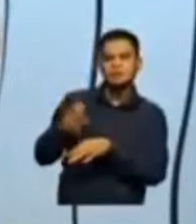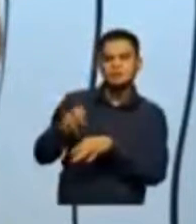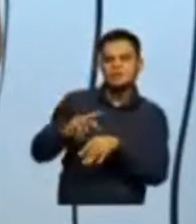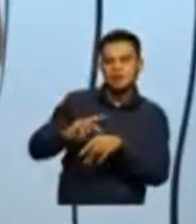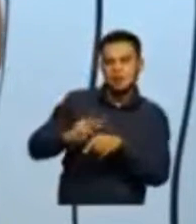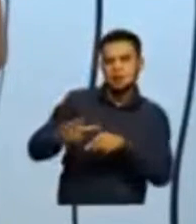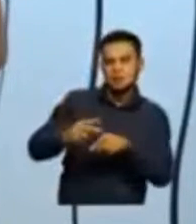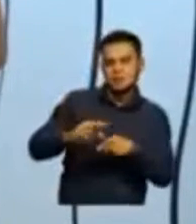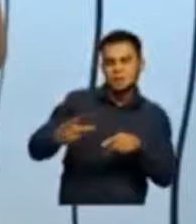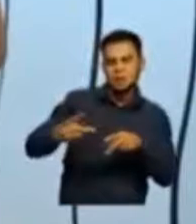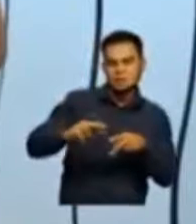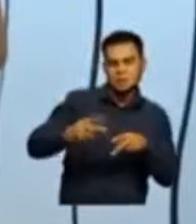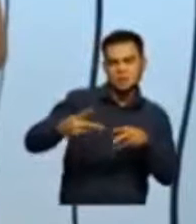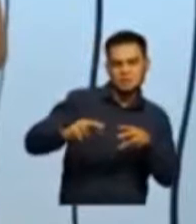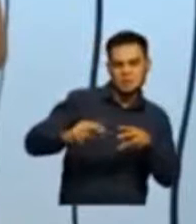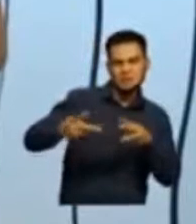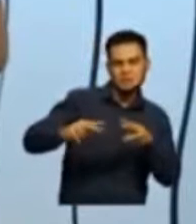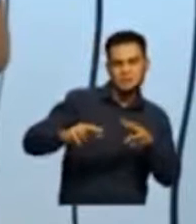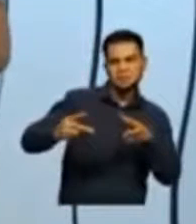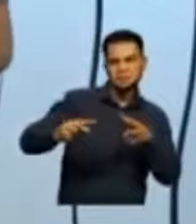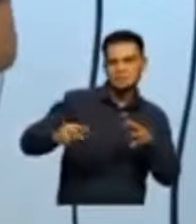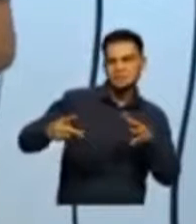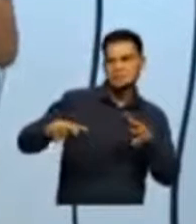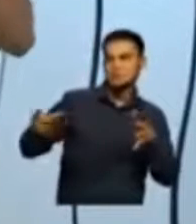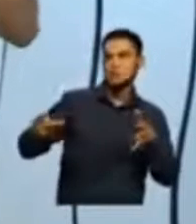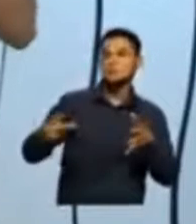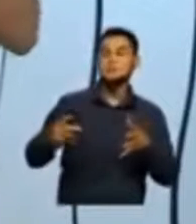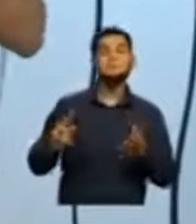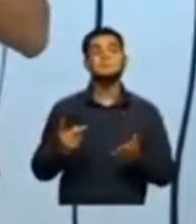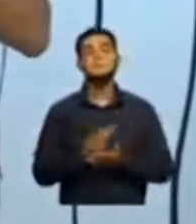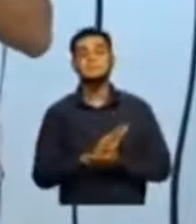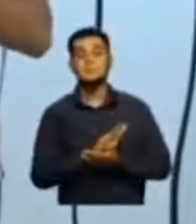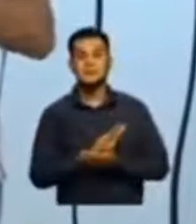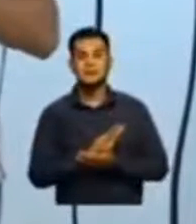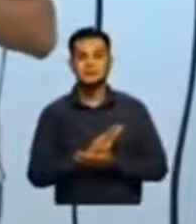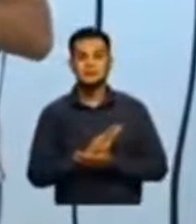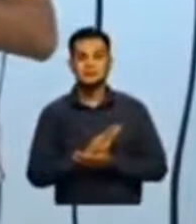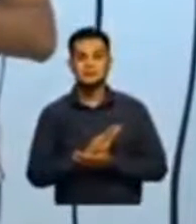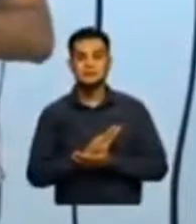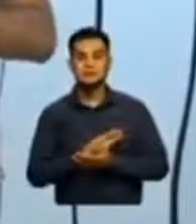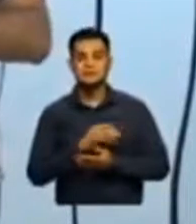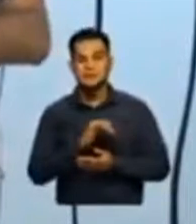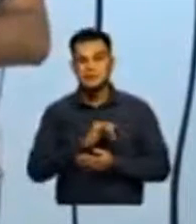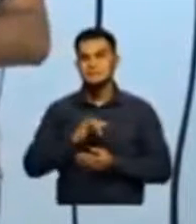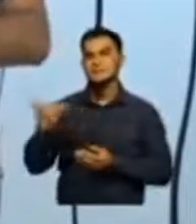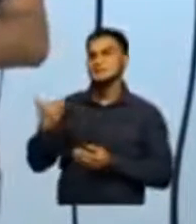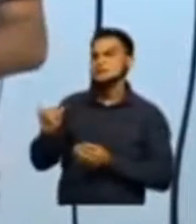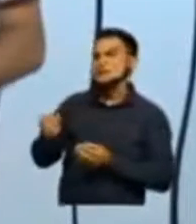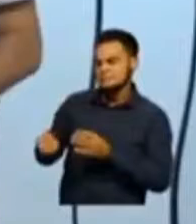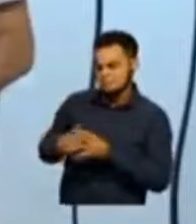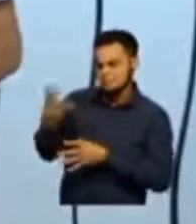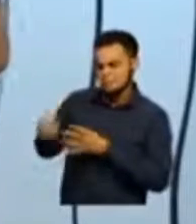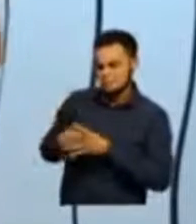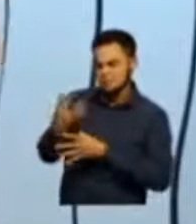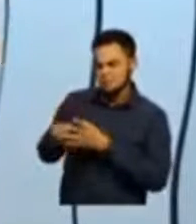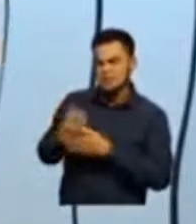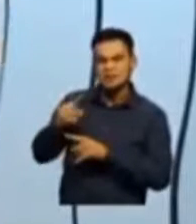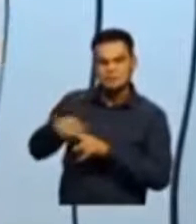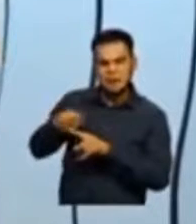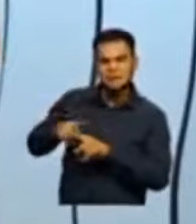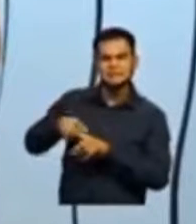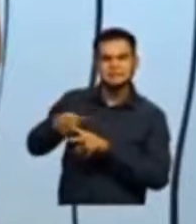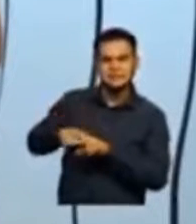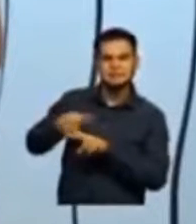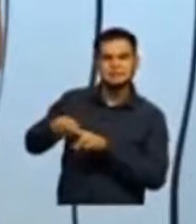fez cópias dela, além disso, vai mandar mensagem para RNA mensageiro fabricar várias proteínas. Fez